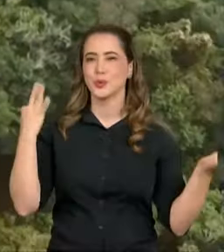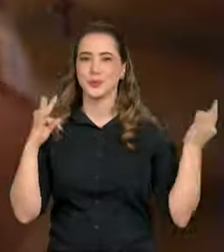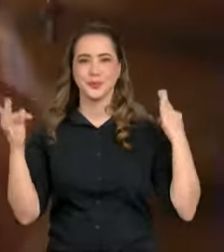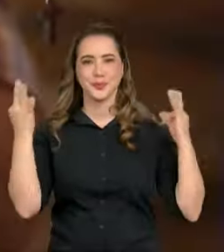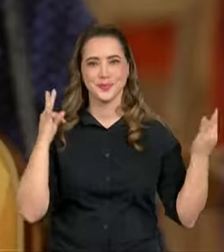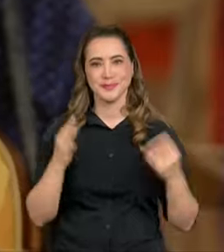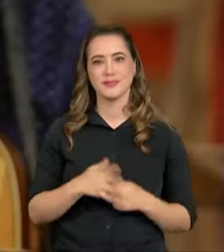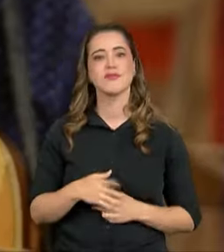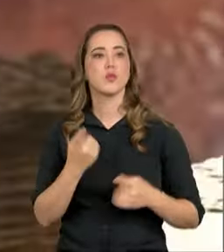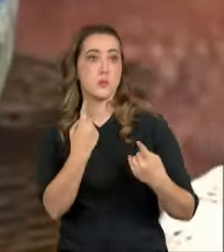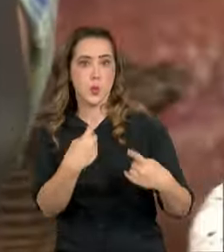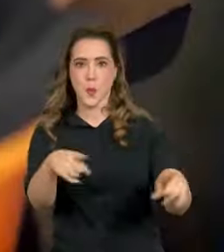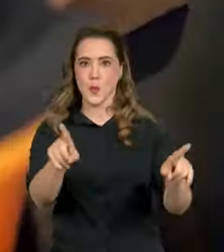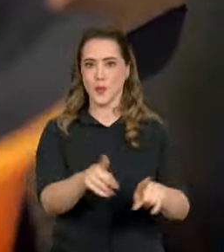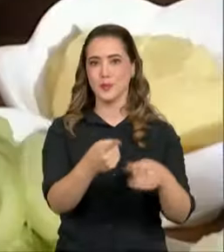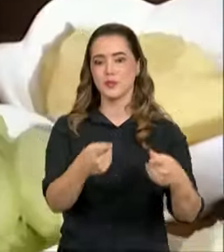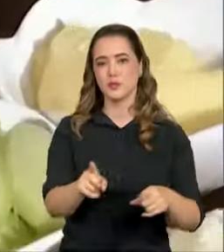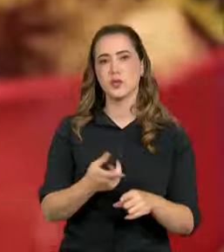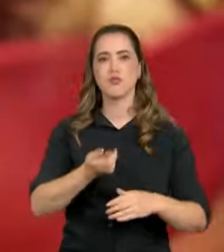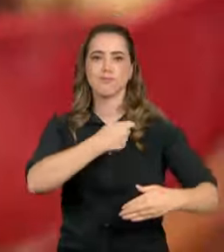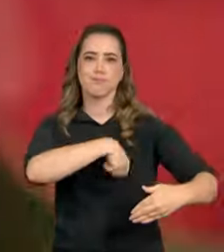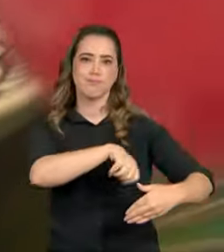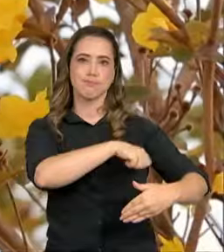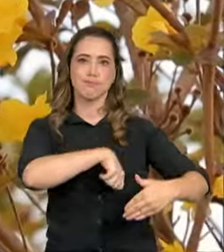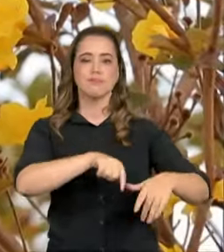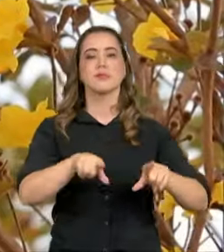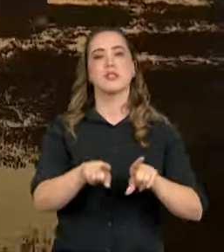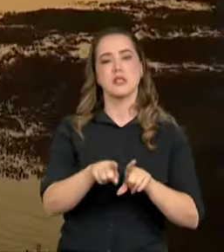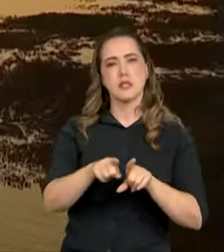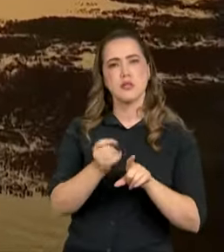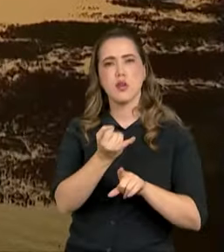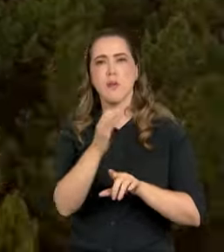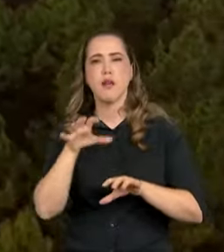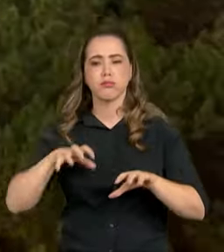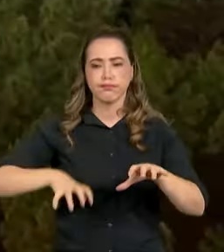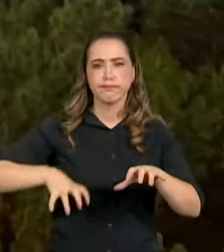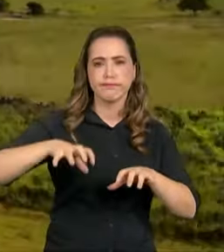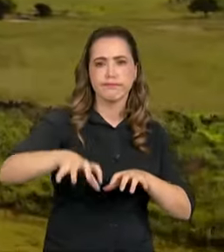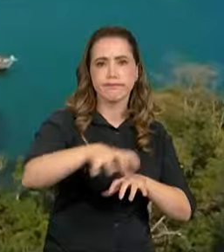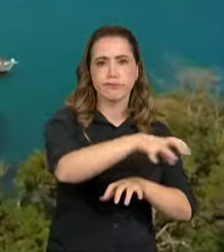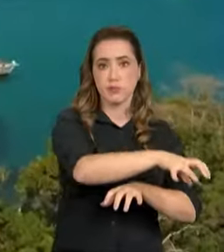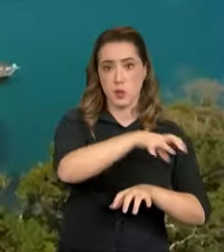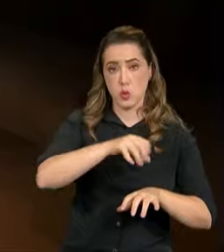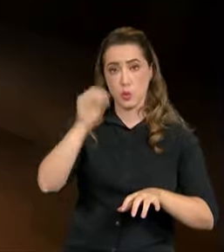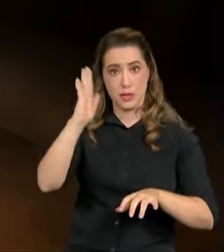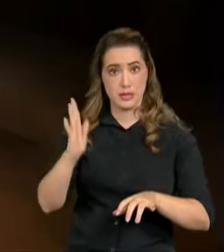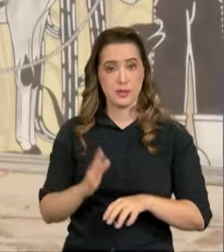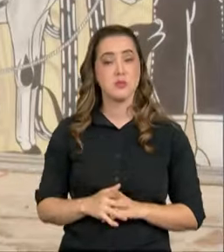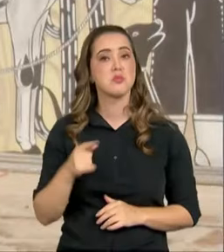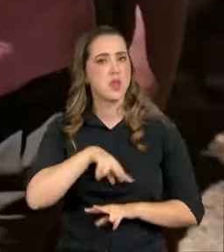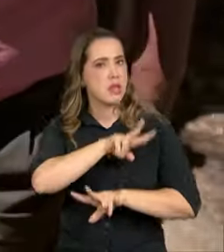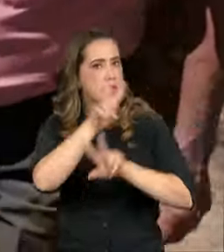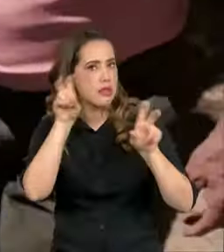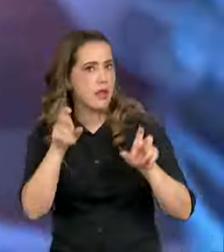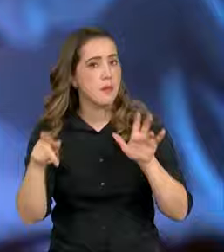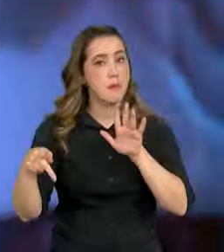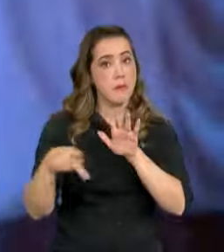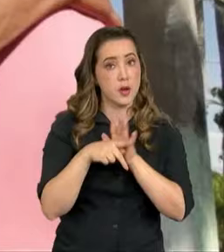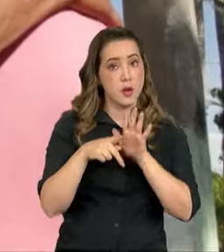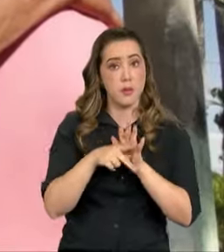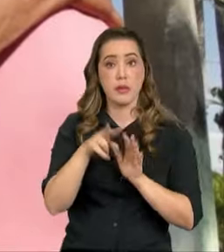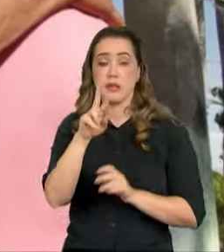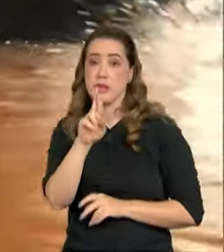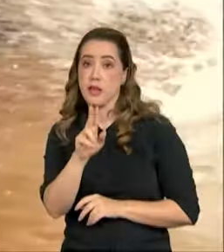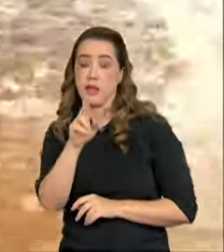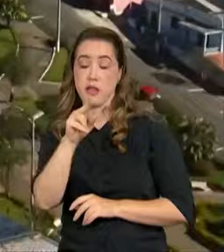turismo, música, culinária e os biomas brasileiros. Conteúdos da Rede Nacional